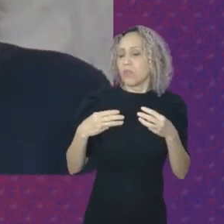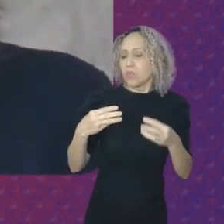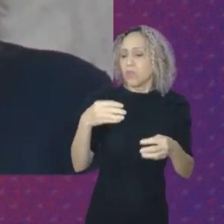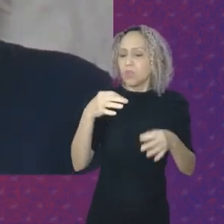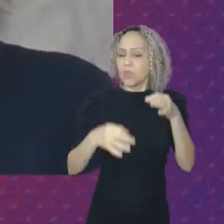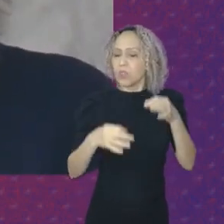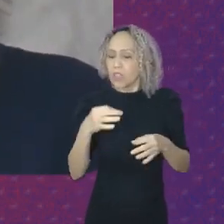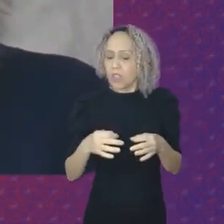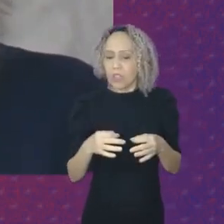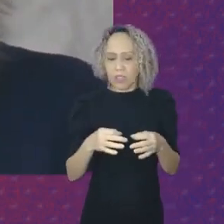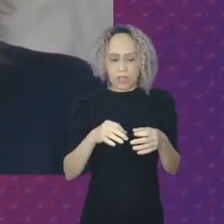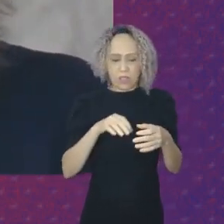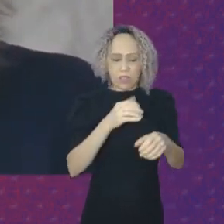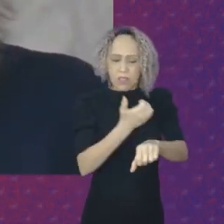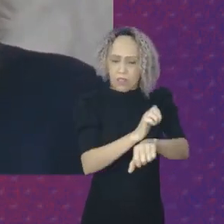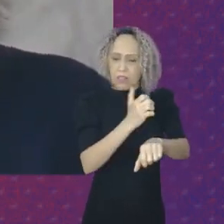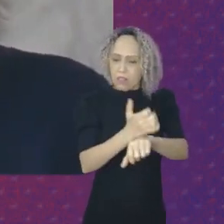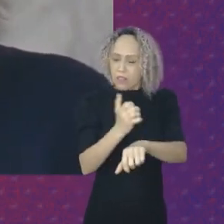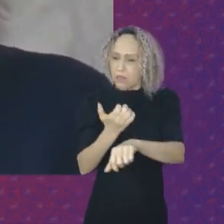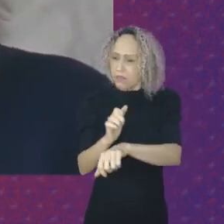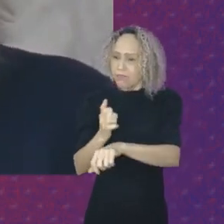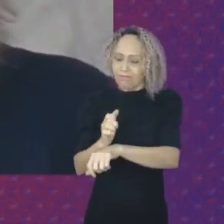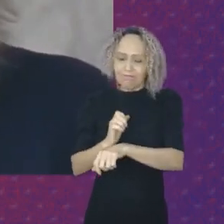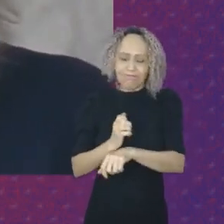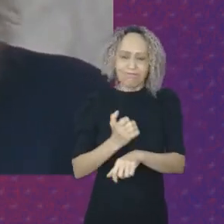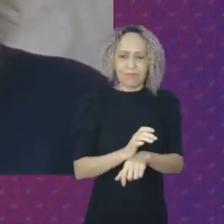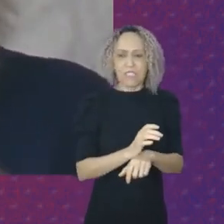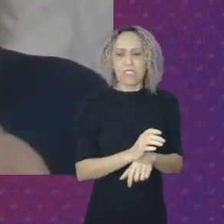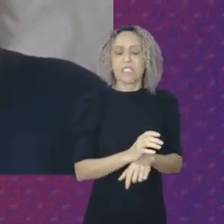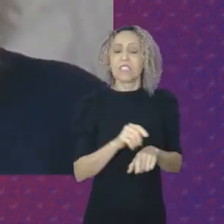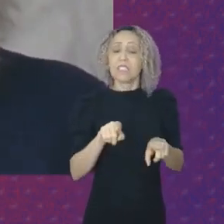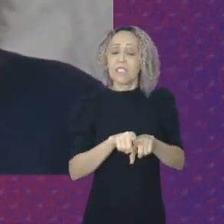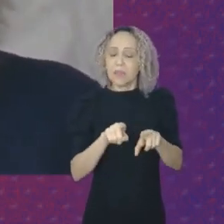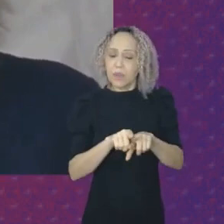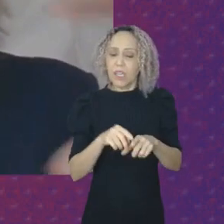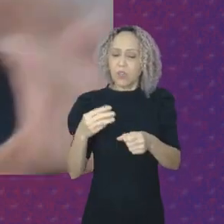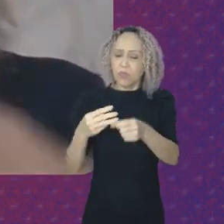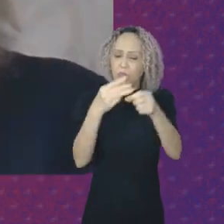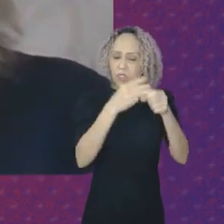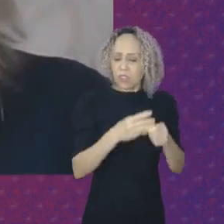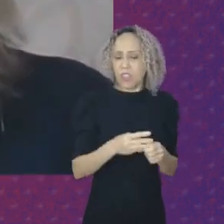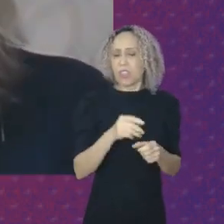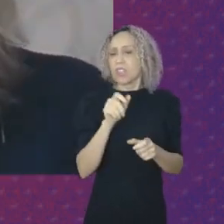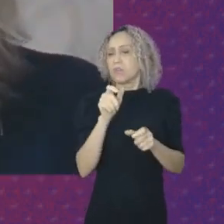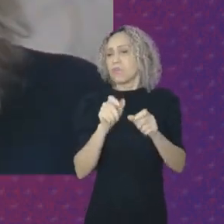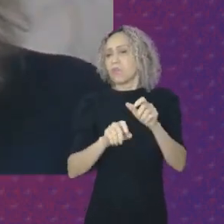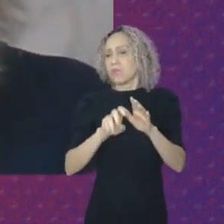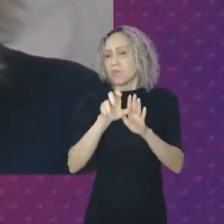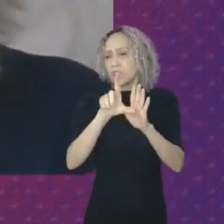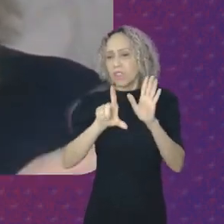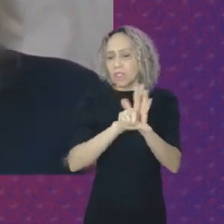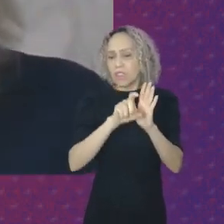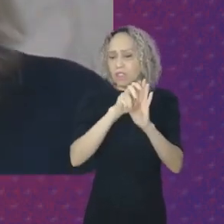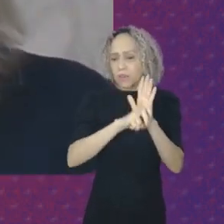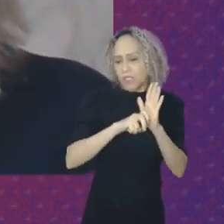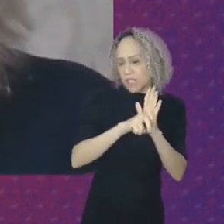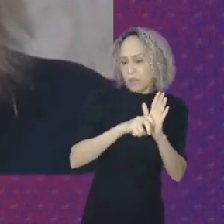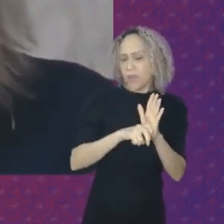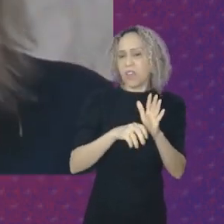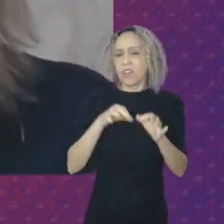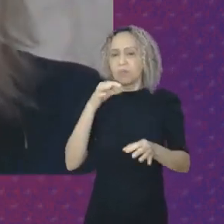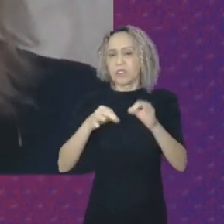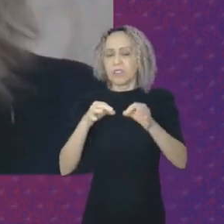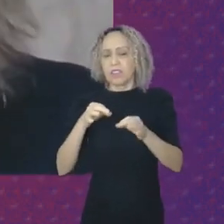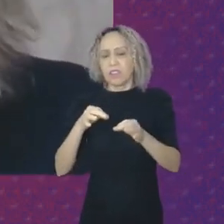fazendo capacitação das guardas municipais Maria da Penha, Ministério das Mulheres e Ministério da Justiça, entrega